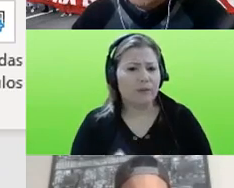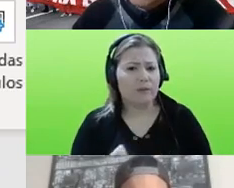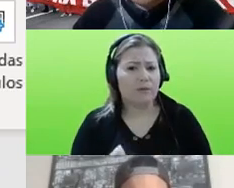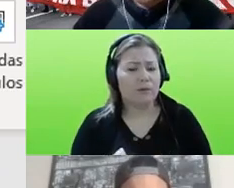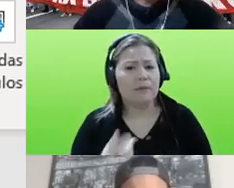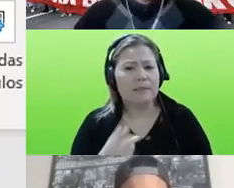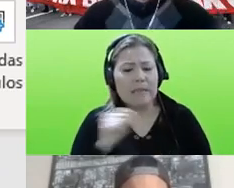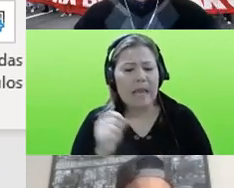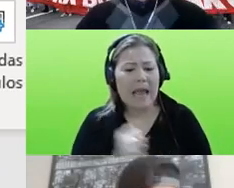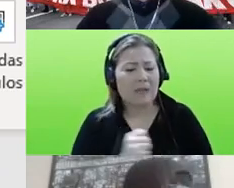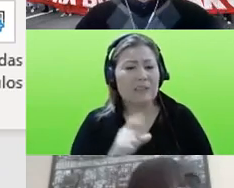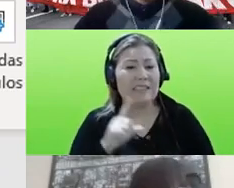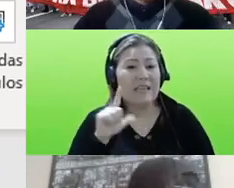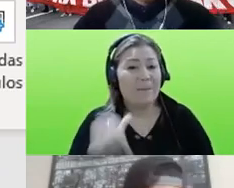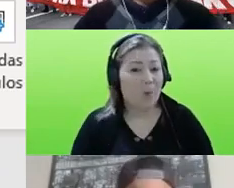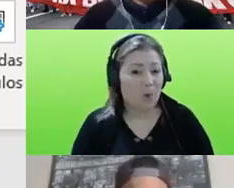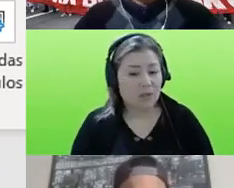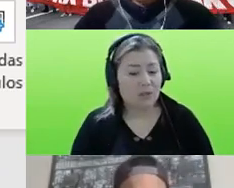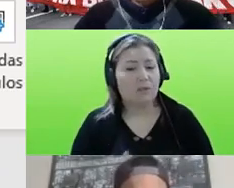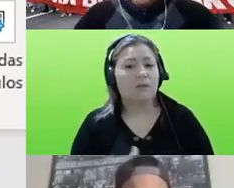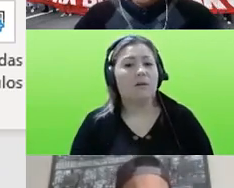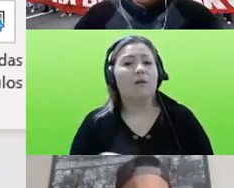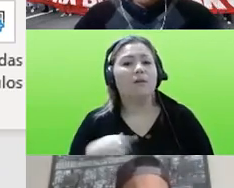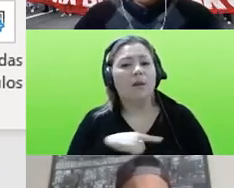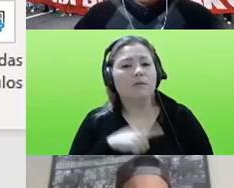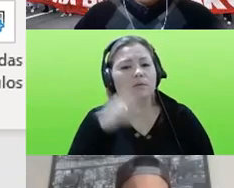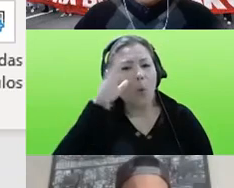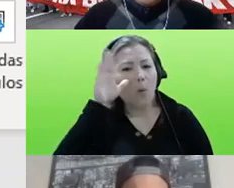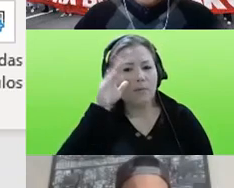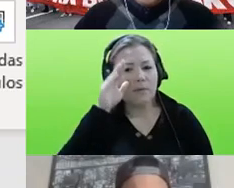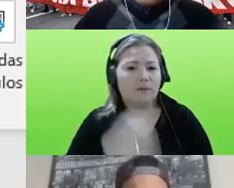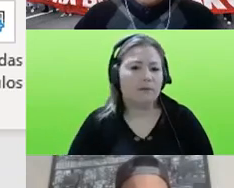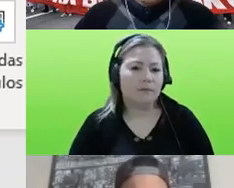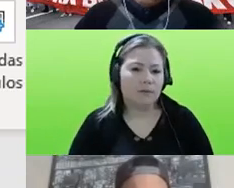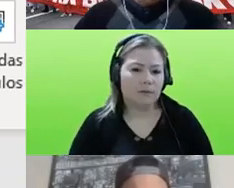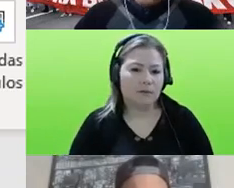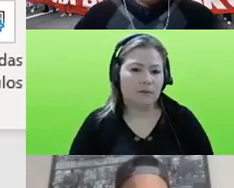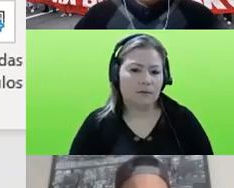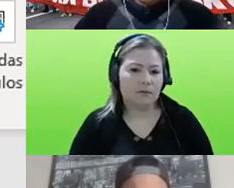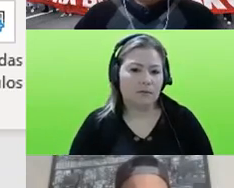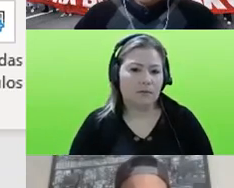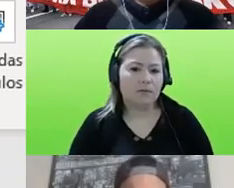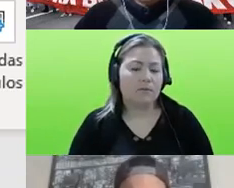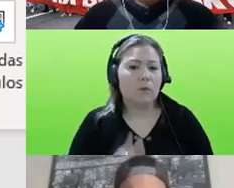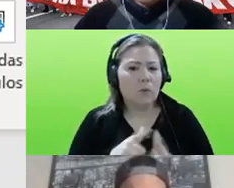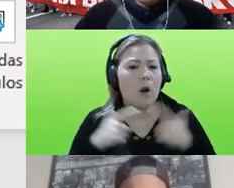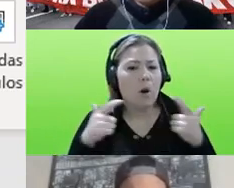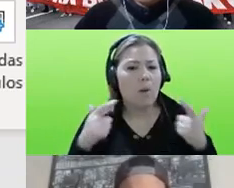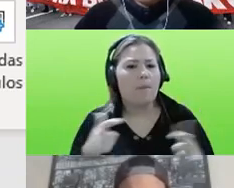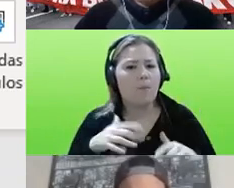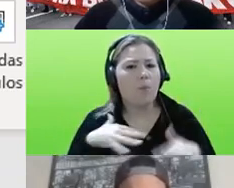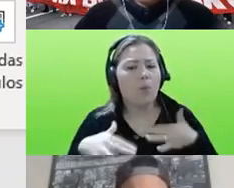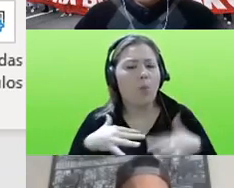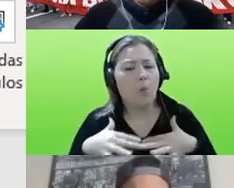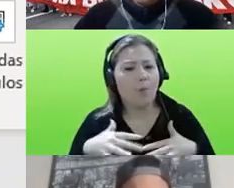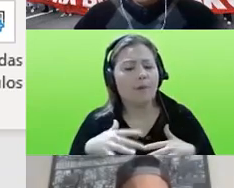anos depois, um século depois, nós observamos o aumento de movimentos de